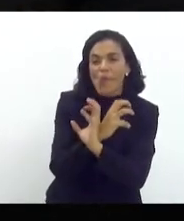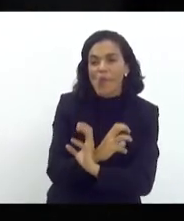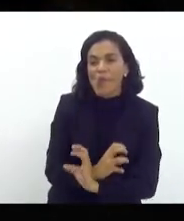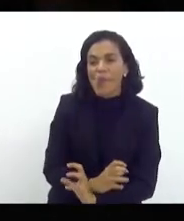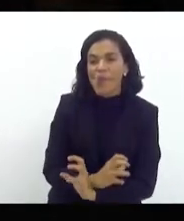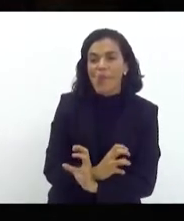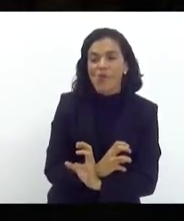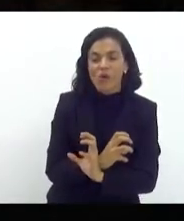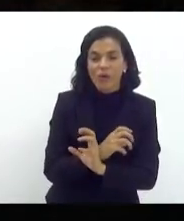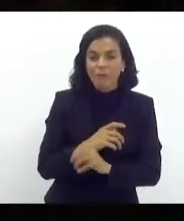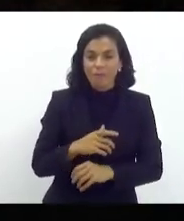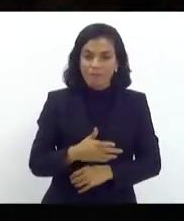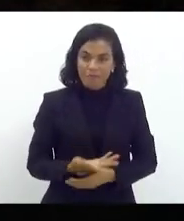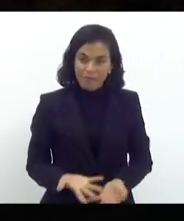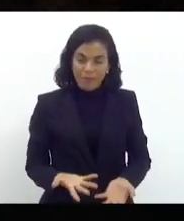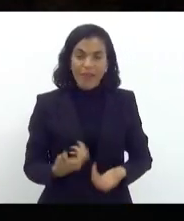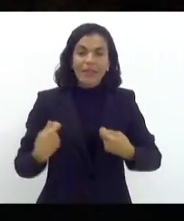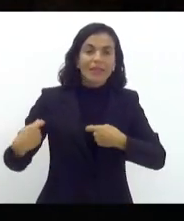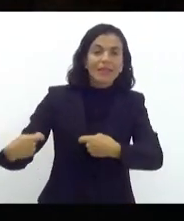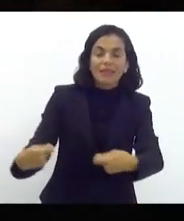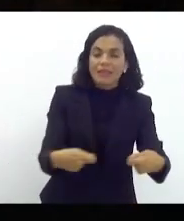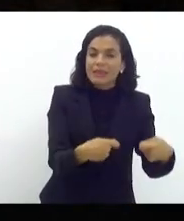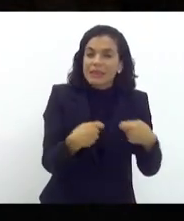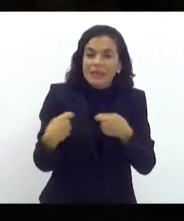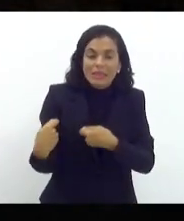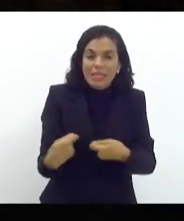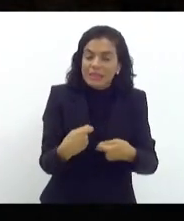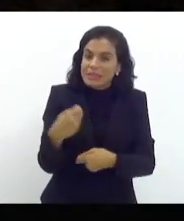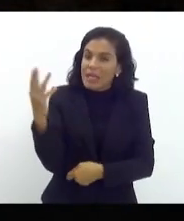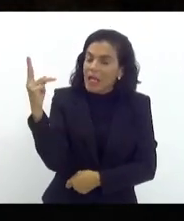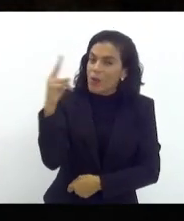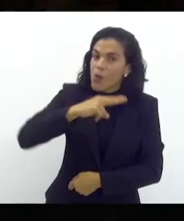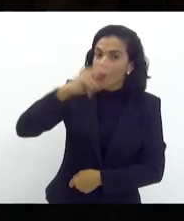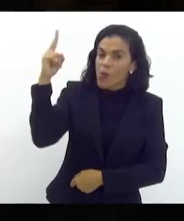que estão com a necessidade premente